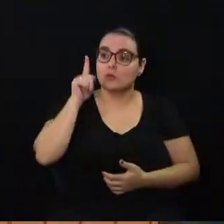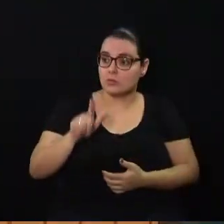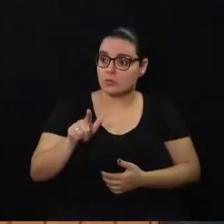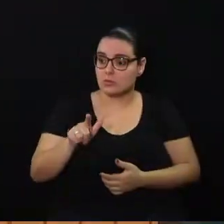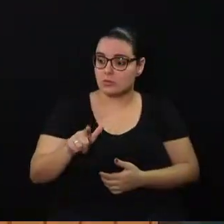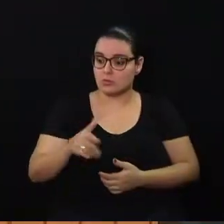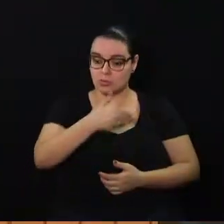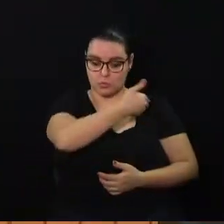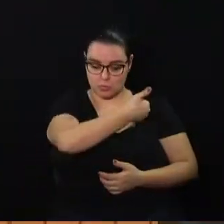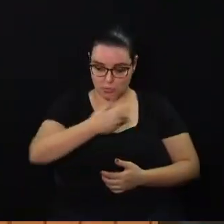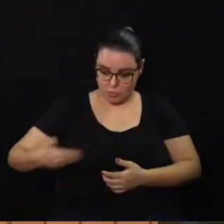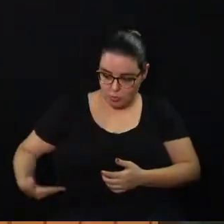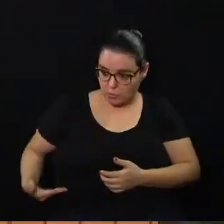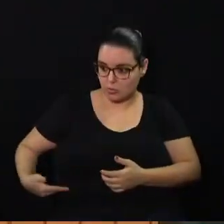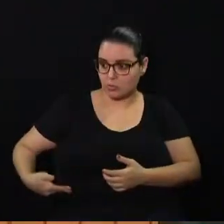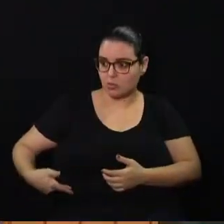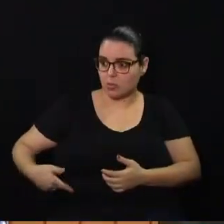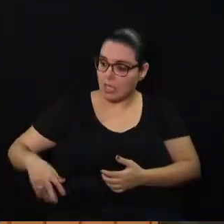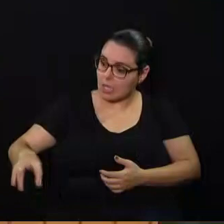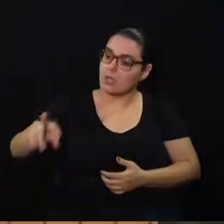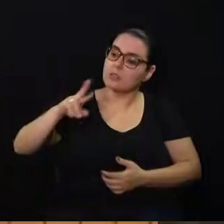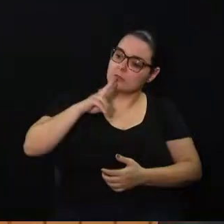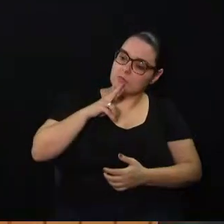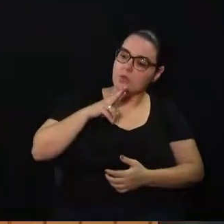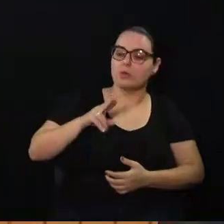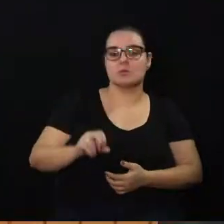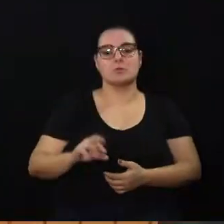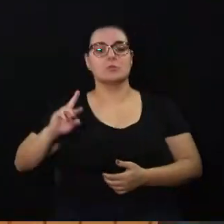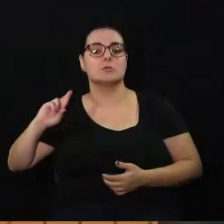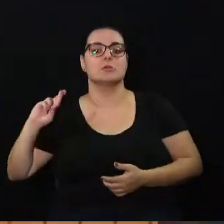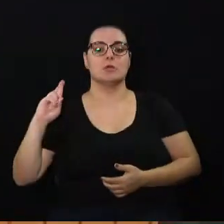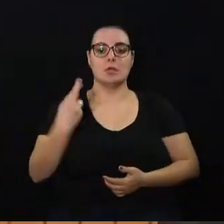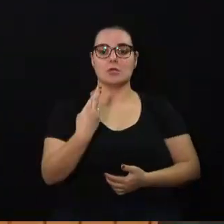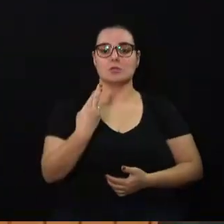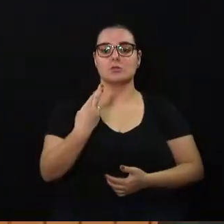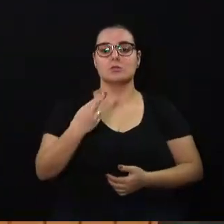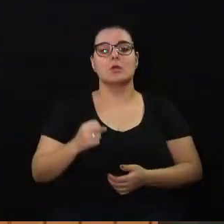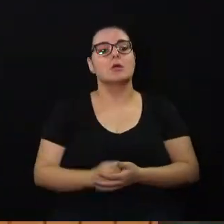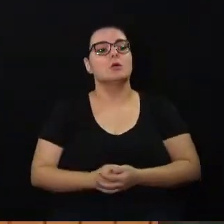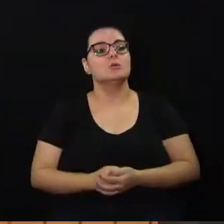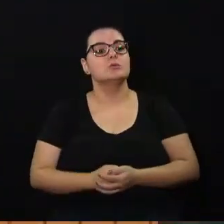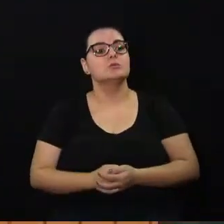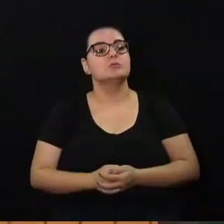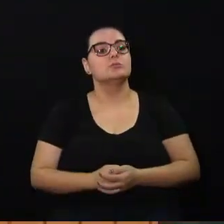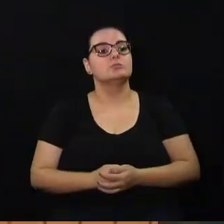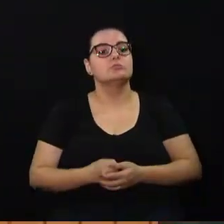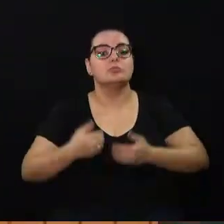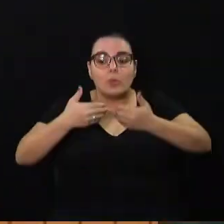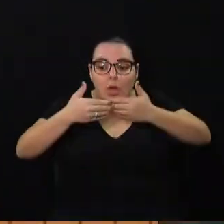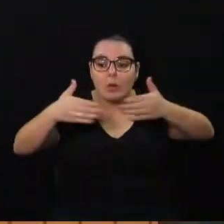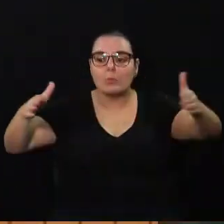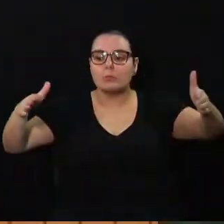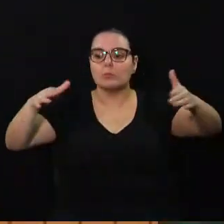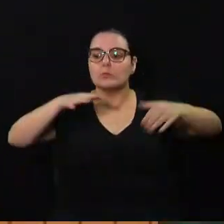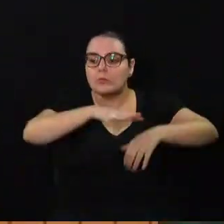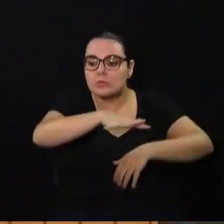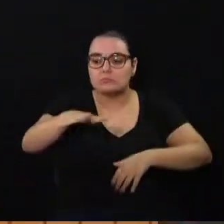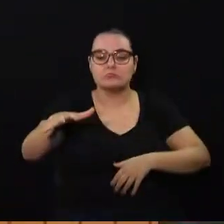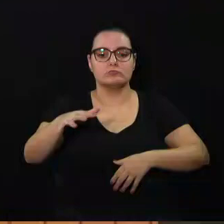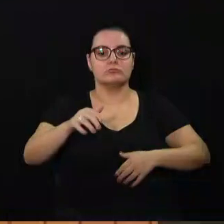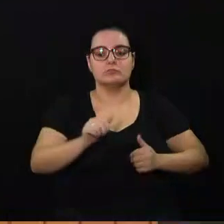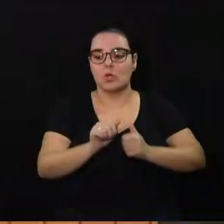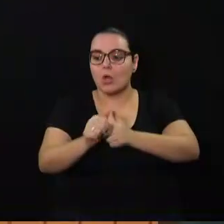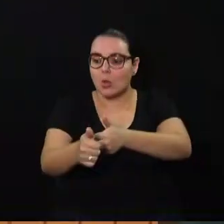alternativas e soluções no aspecto geral da do acompanhamento e da